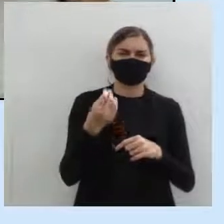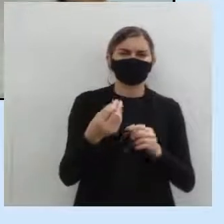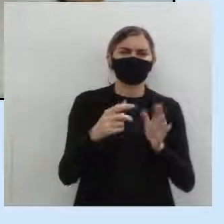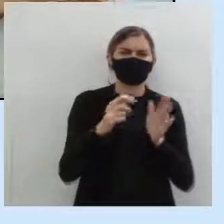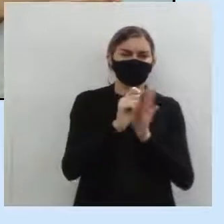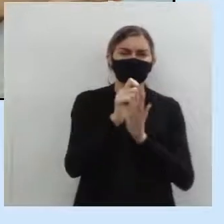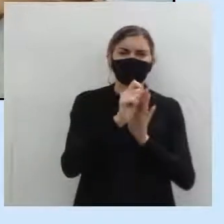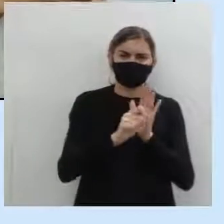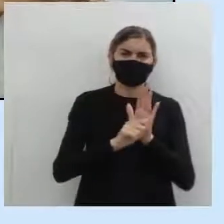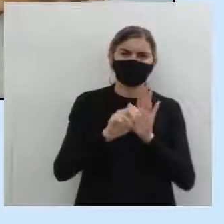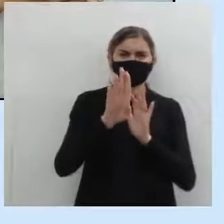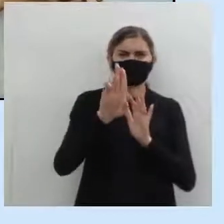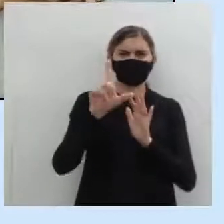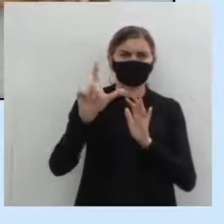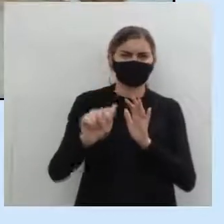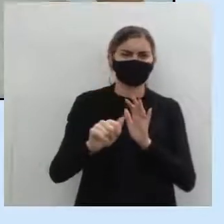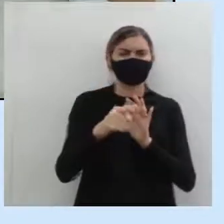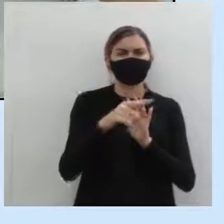cópia da bula,